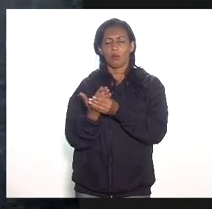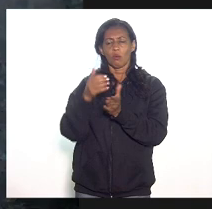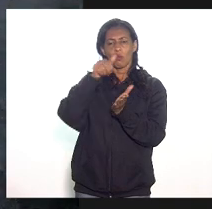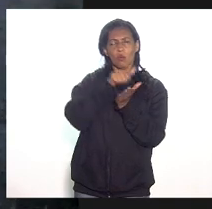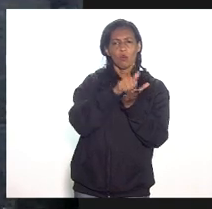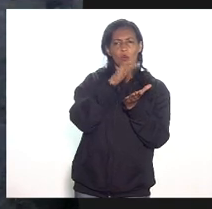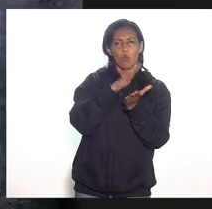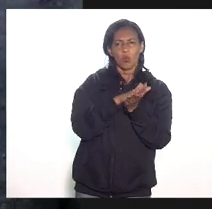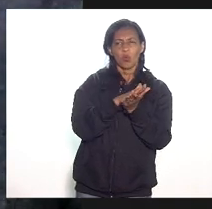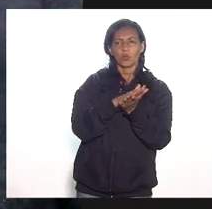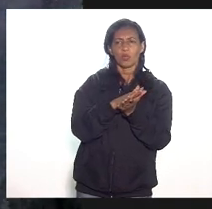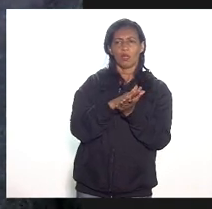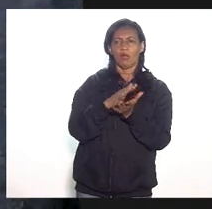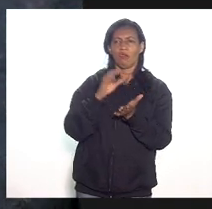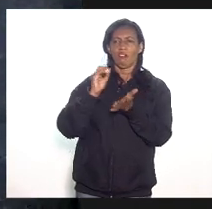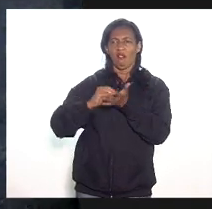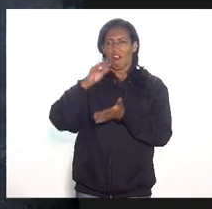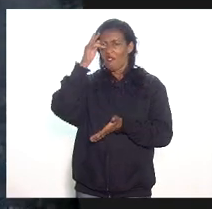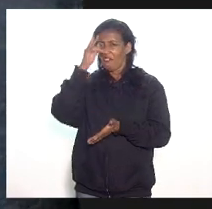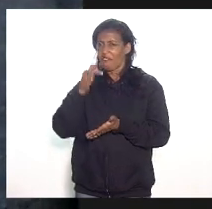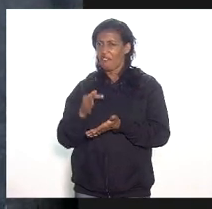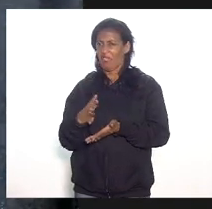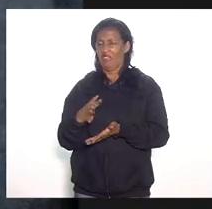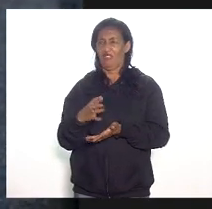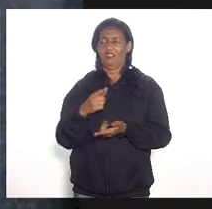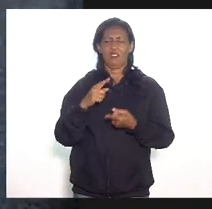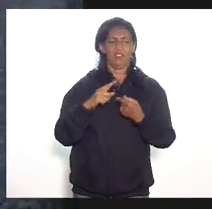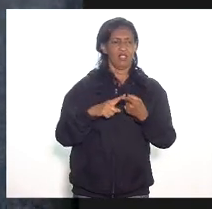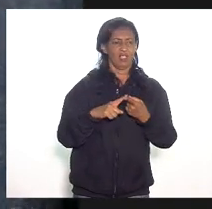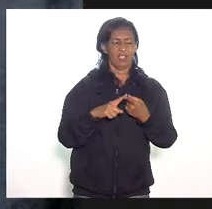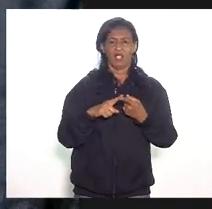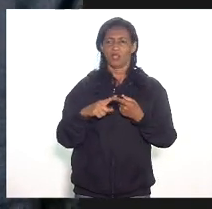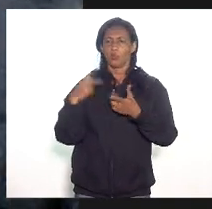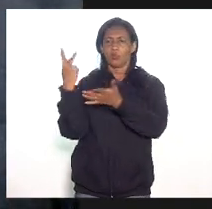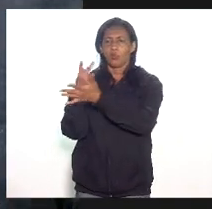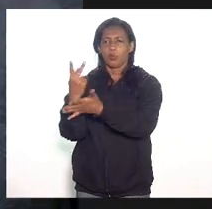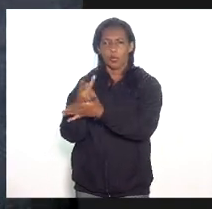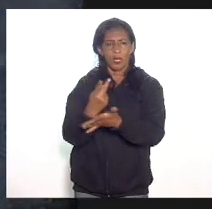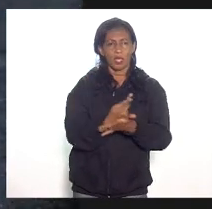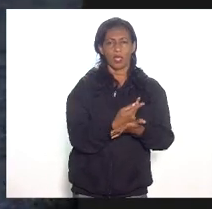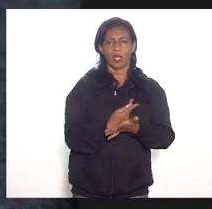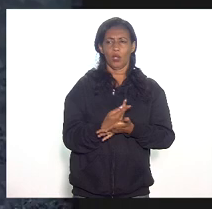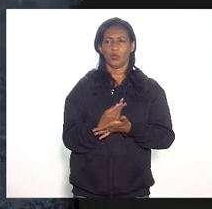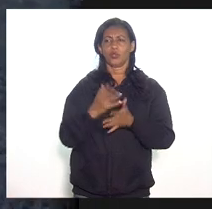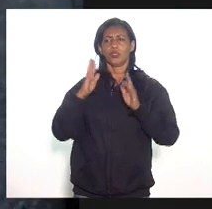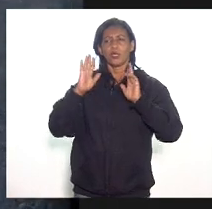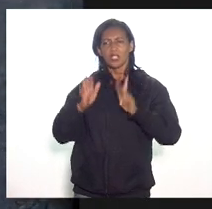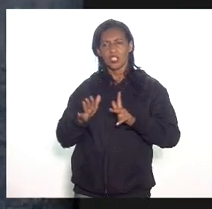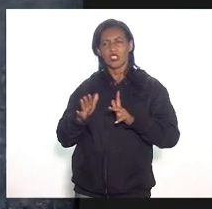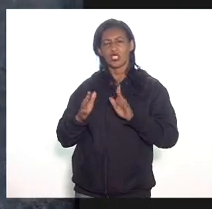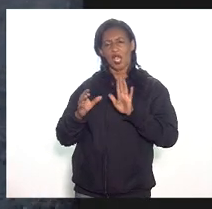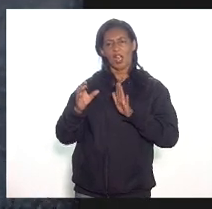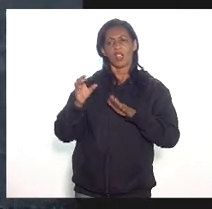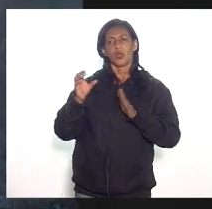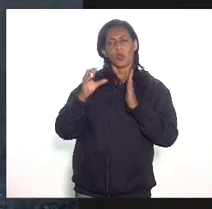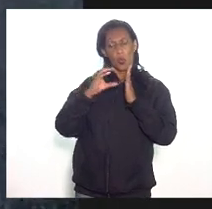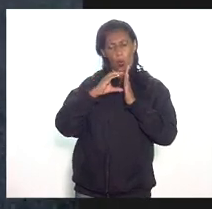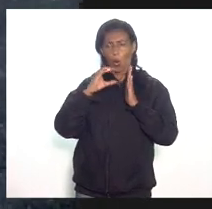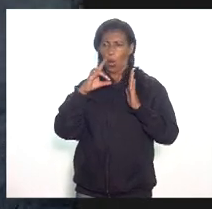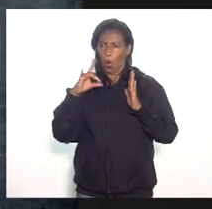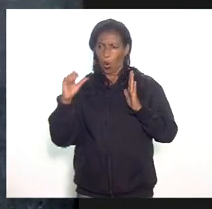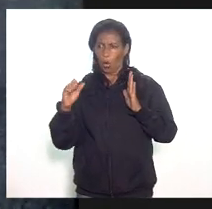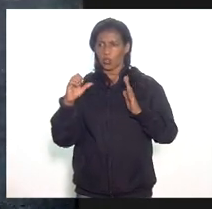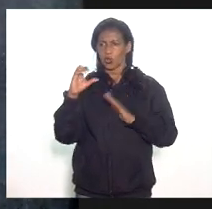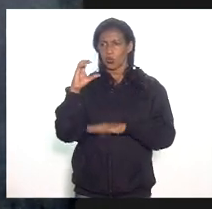litigância de má fé e ato atentatório à dignidade da justiça, que já são previstas no nosso Código de Processo Civil,